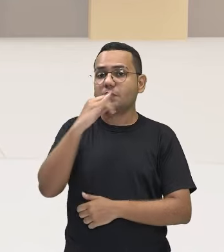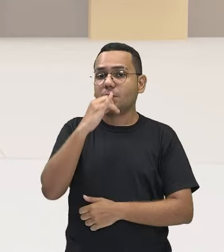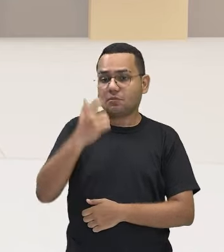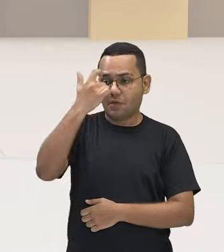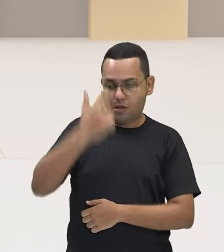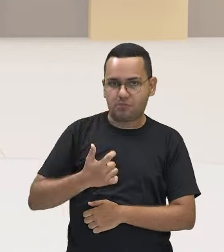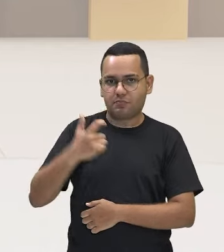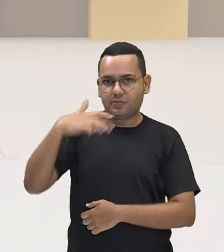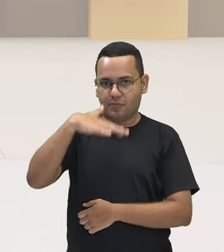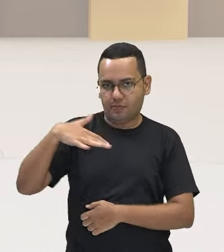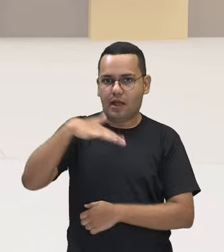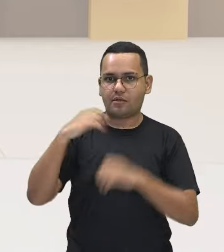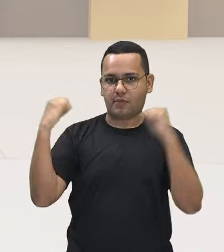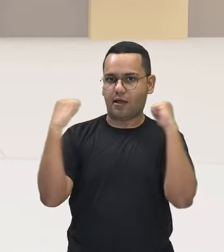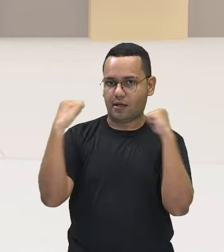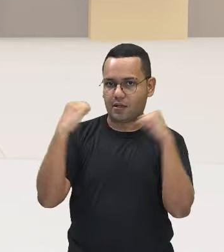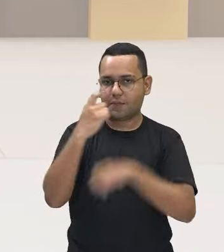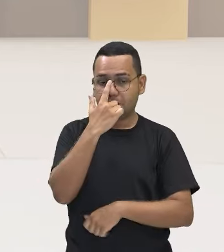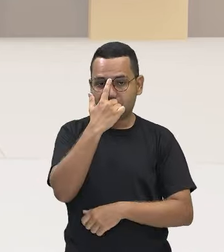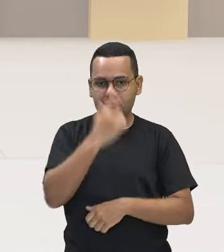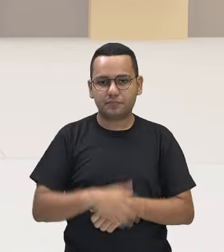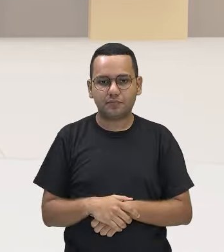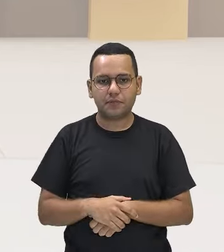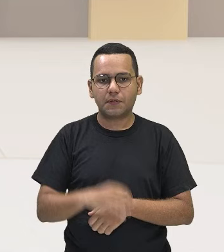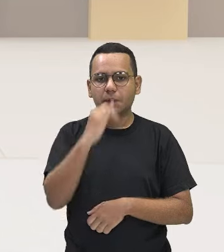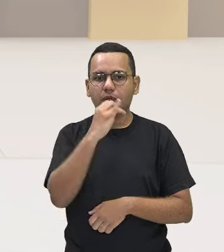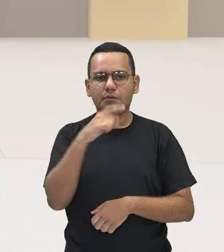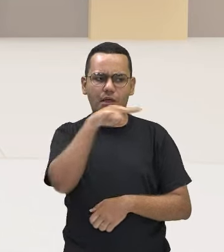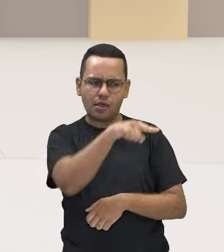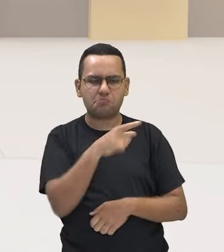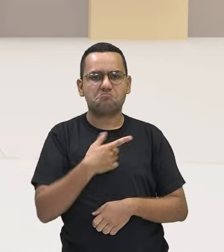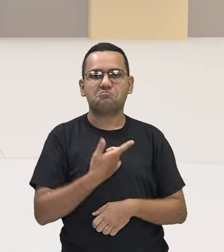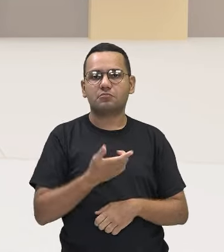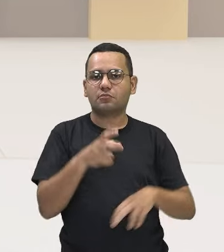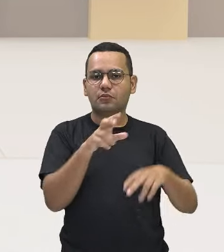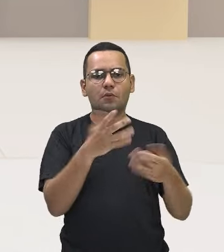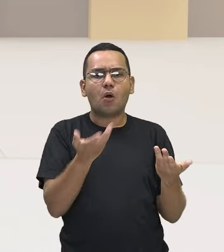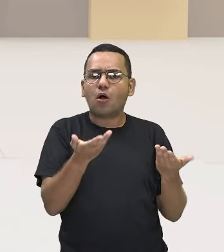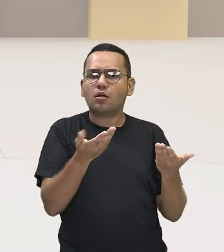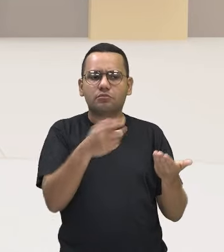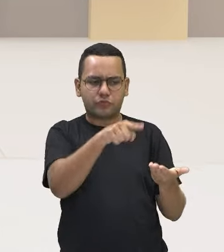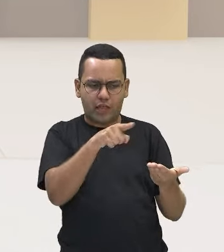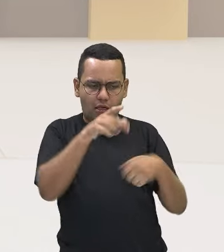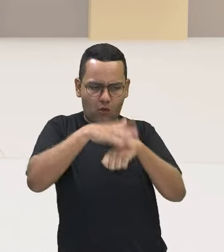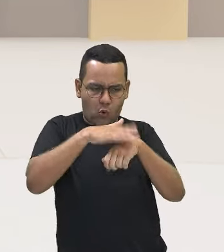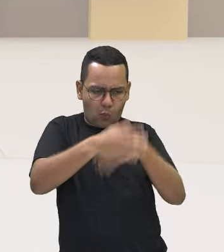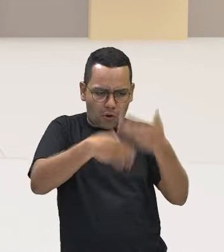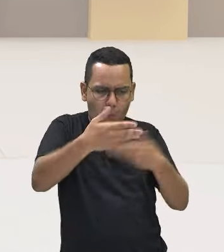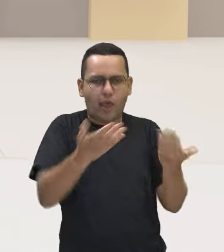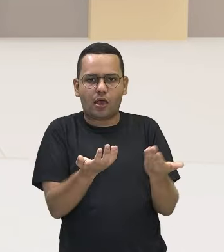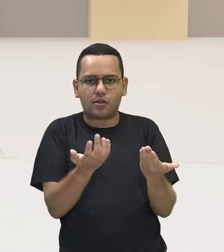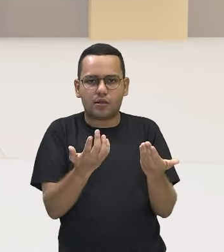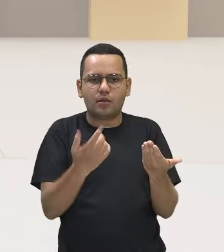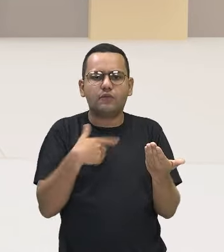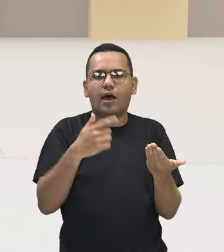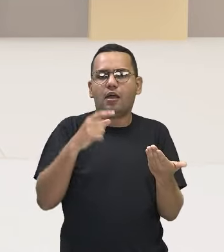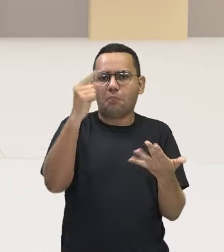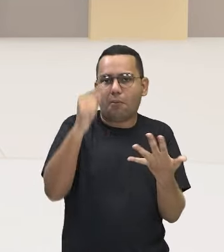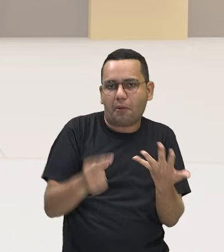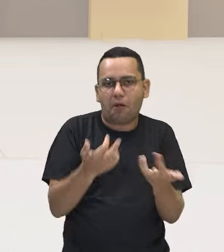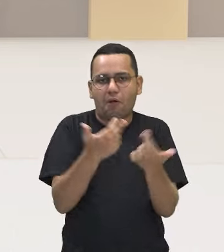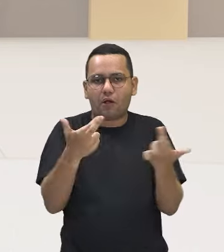trainer. Eu não posso só pegar uma pessoa, vou dar aula para a Gabi. Senta aí, vai. Já, levanta. Faz aí. Tá, 3 séries aí, vai. Tá